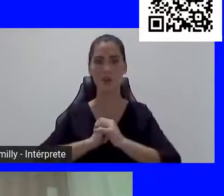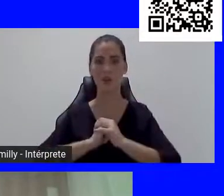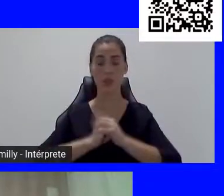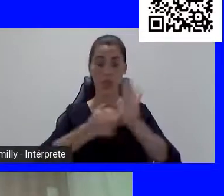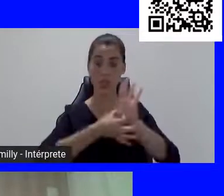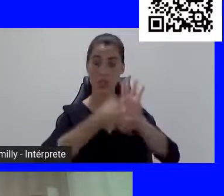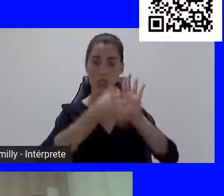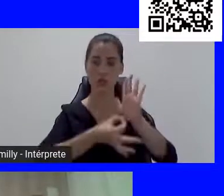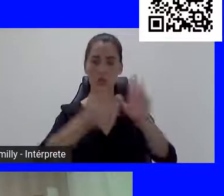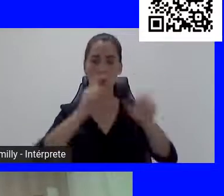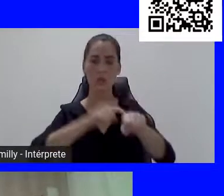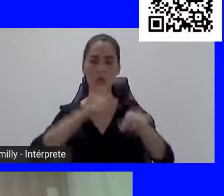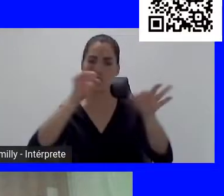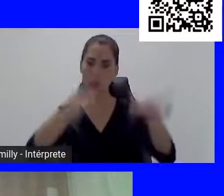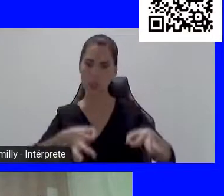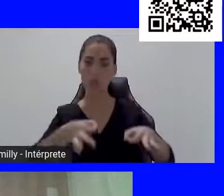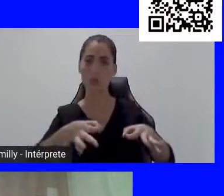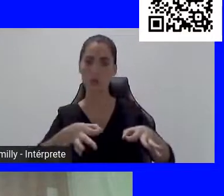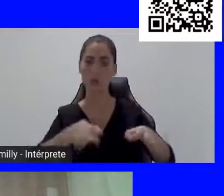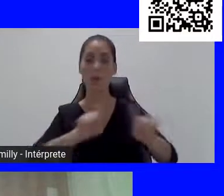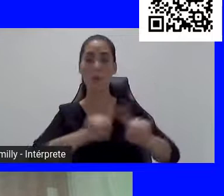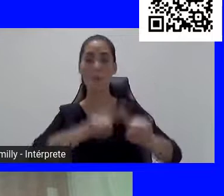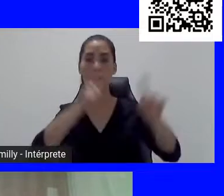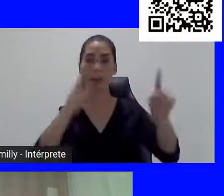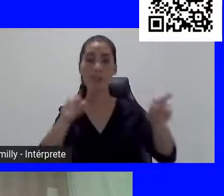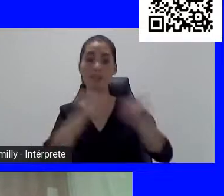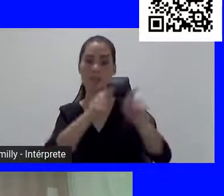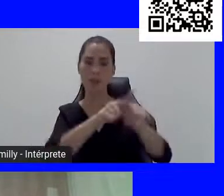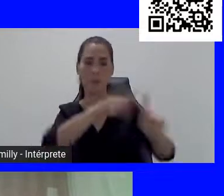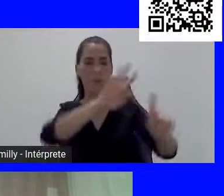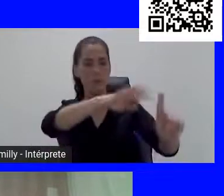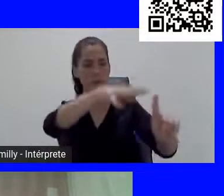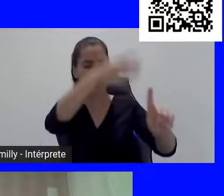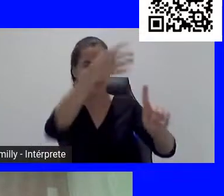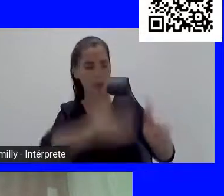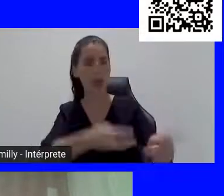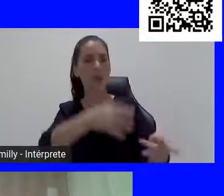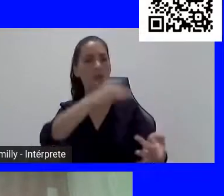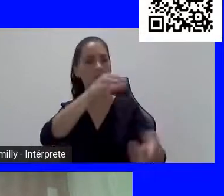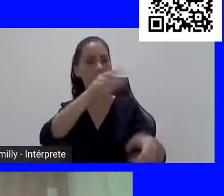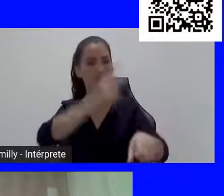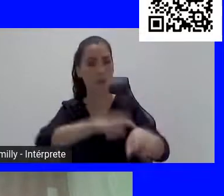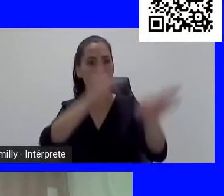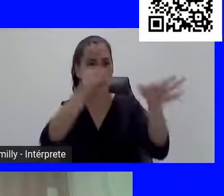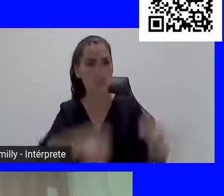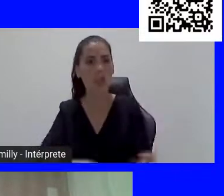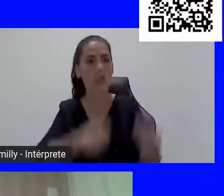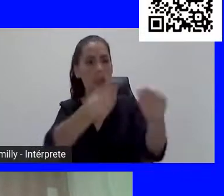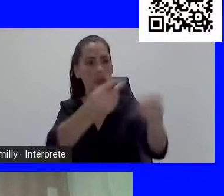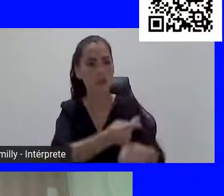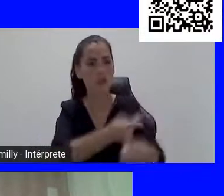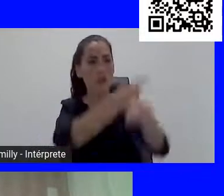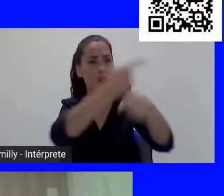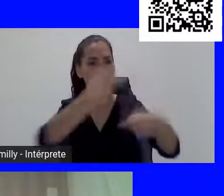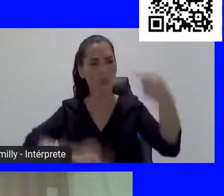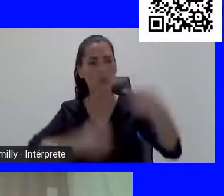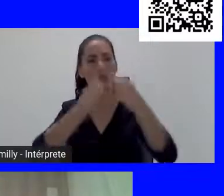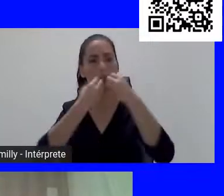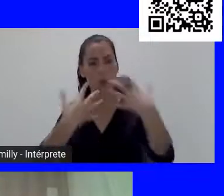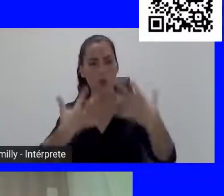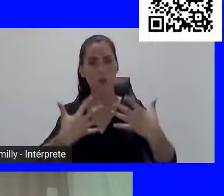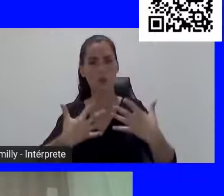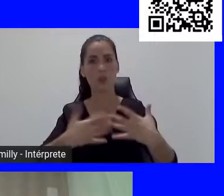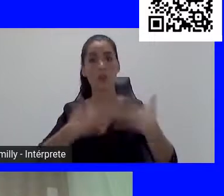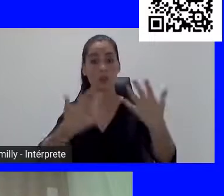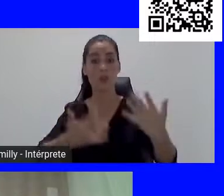mas para poder também entregar o troféu de bons políticos para aqueles que fazem o dever de casa. Então, fica aqui a minha homenagem a vocês, o